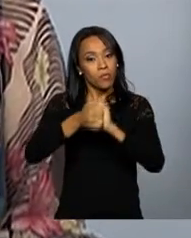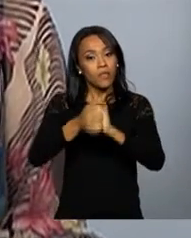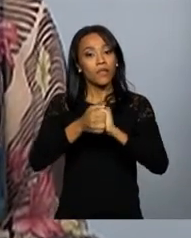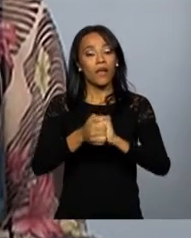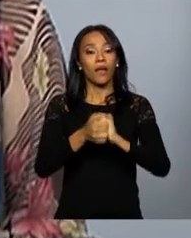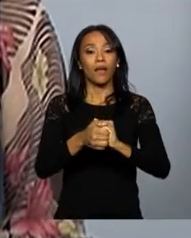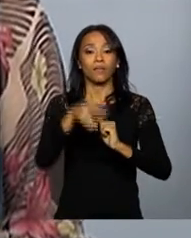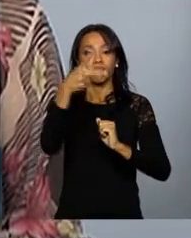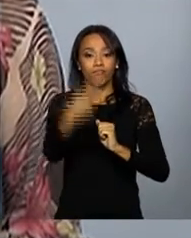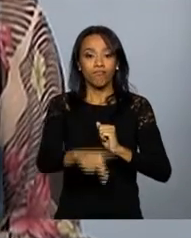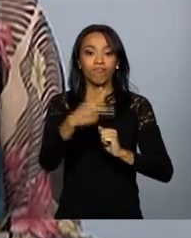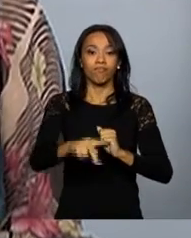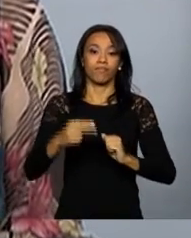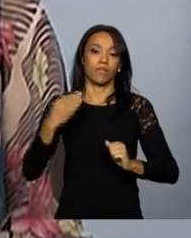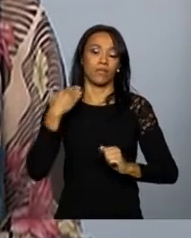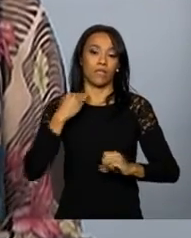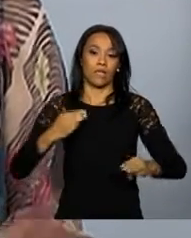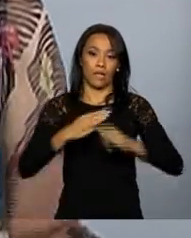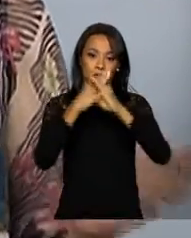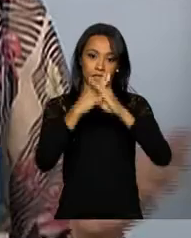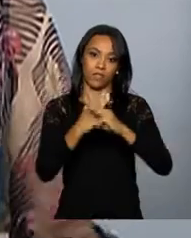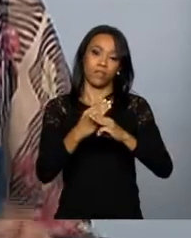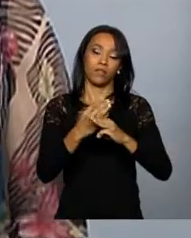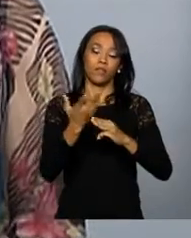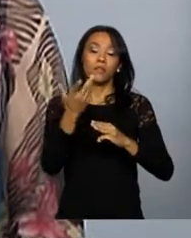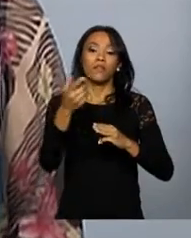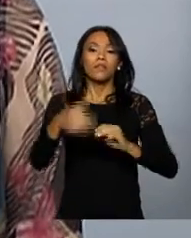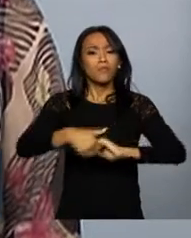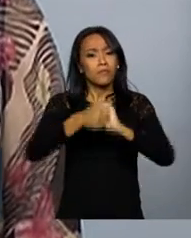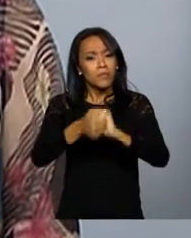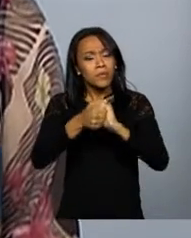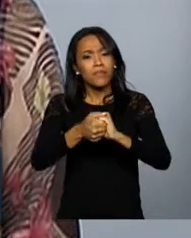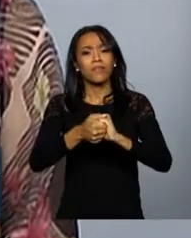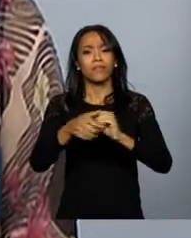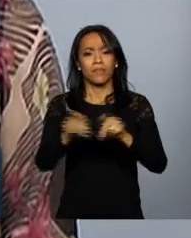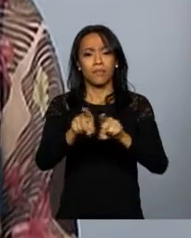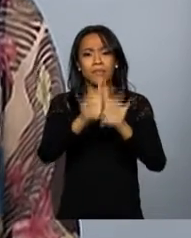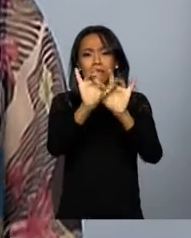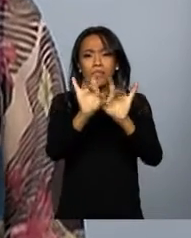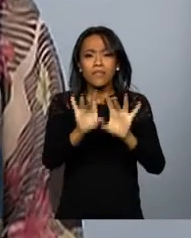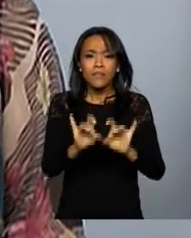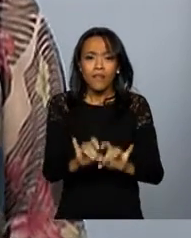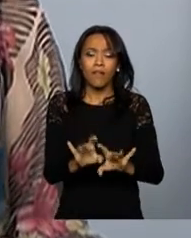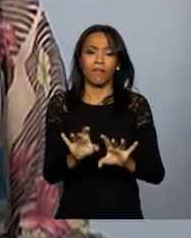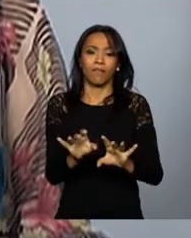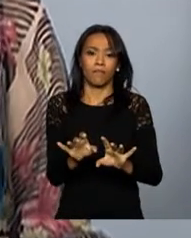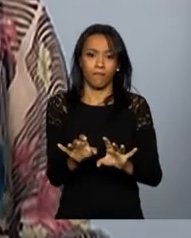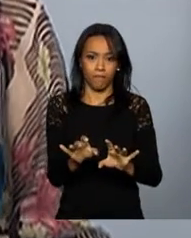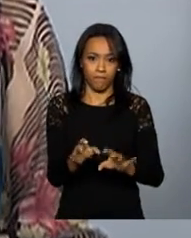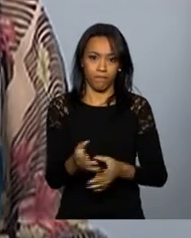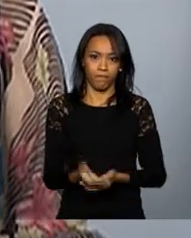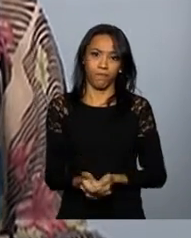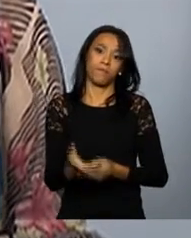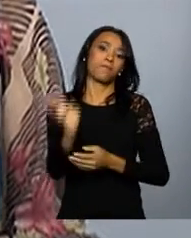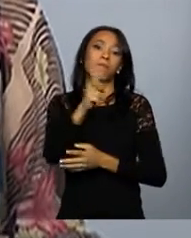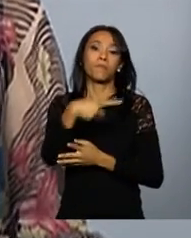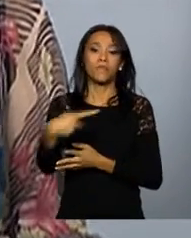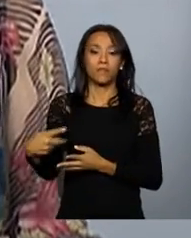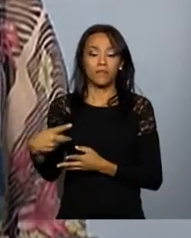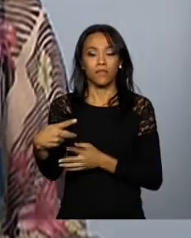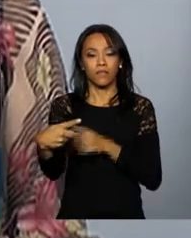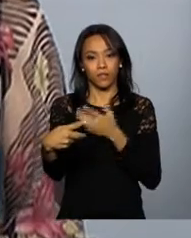Márcio Mourão. E queria dirigir um cumprimento especial ao